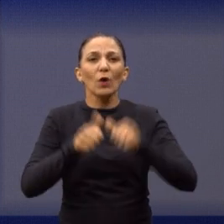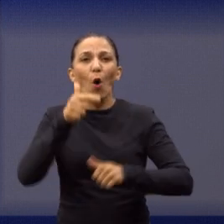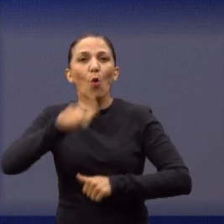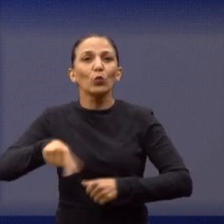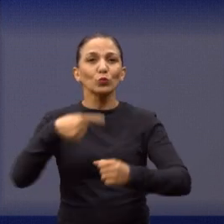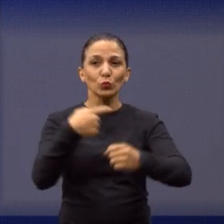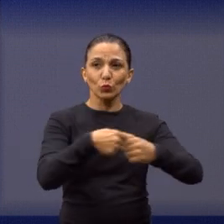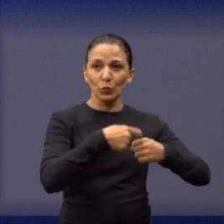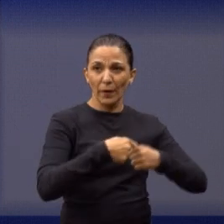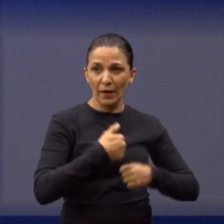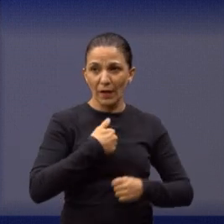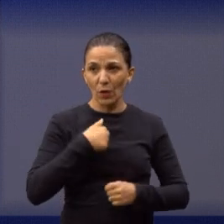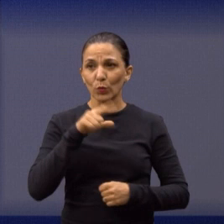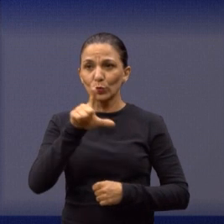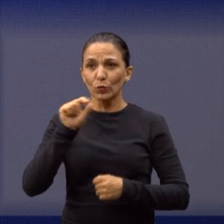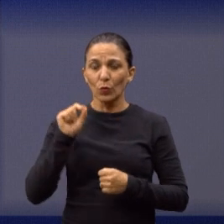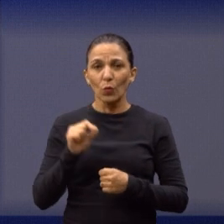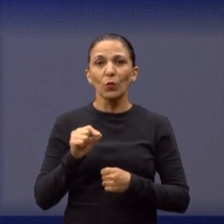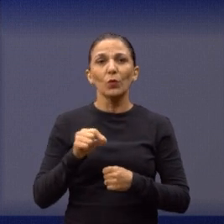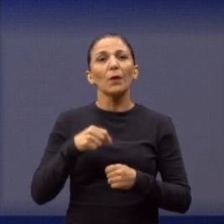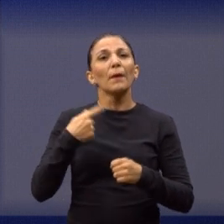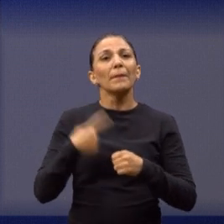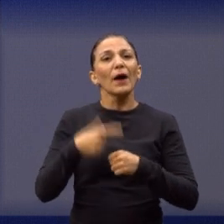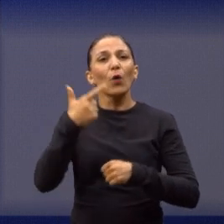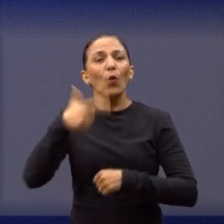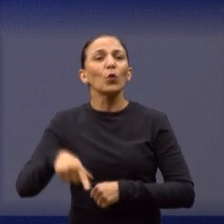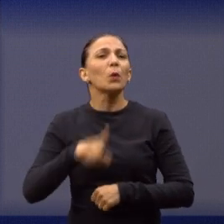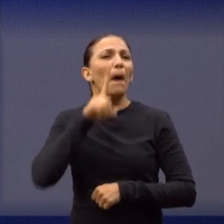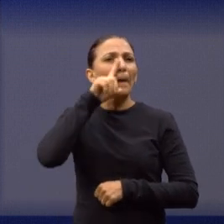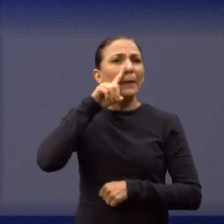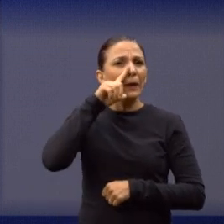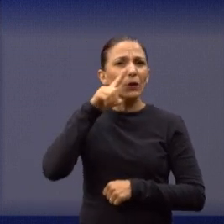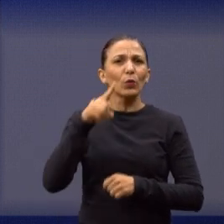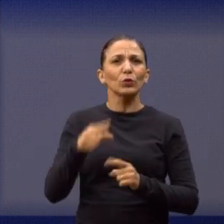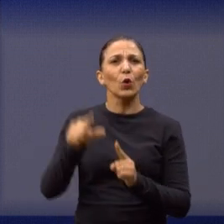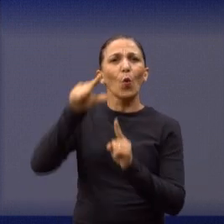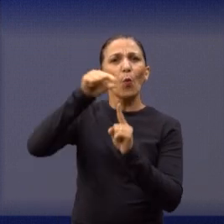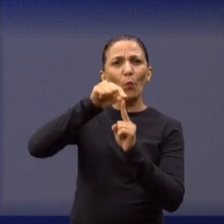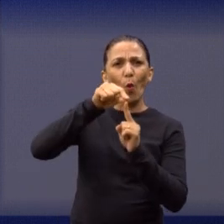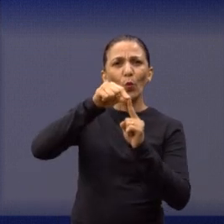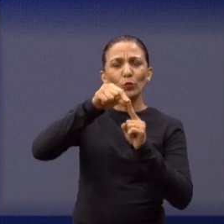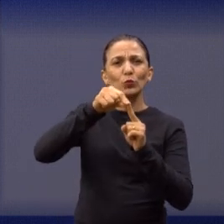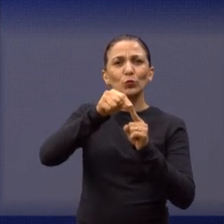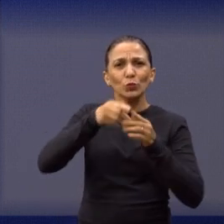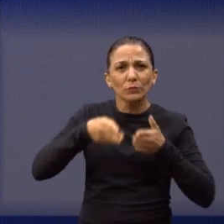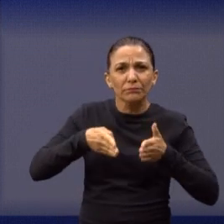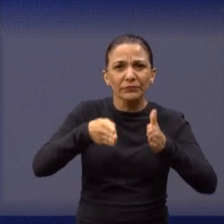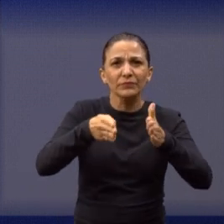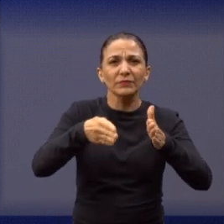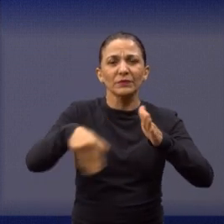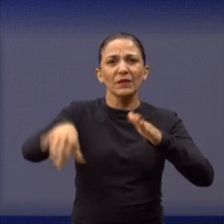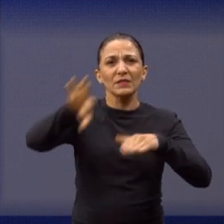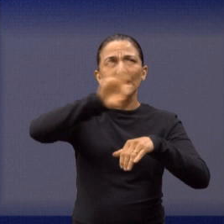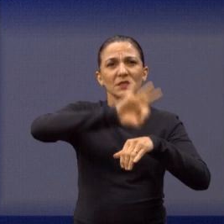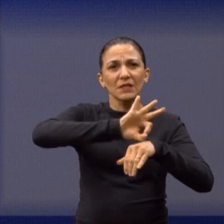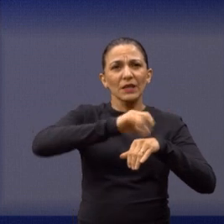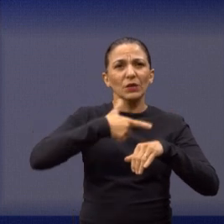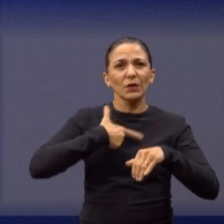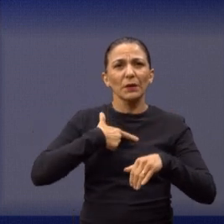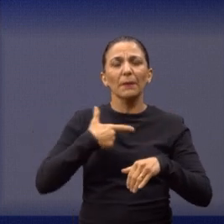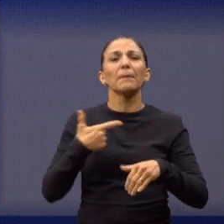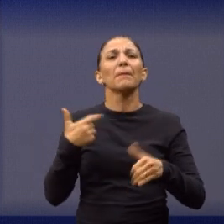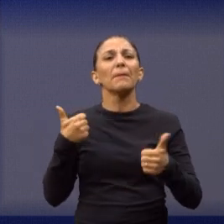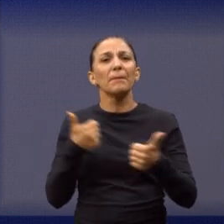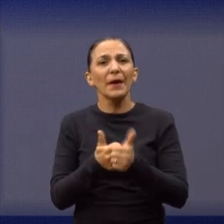Paulo. No meu caso, eu pego o ônibus do Parque São Paulo e é muito perigoso, porque o ponto fica numa pista que liga o Parque São Paulo e o centro, perto da garagem